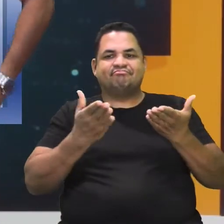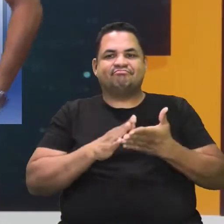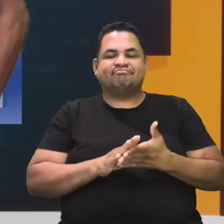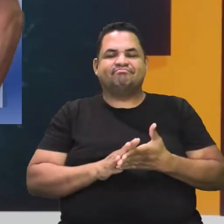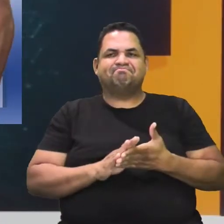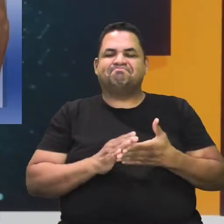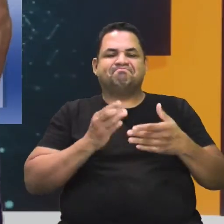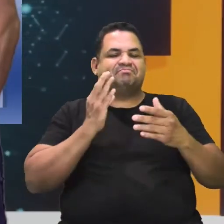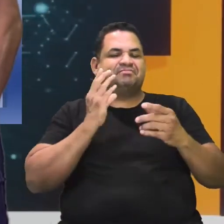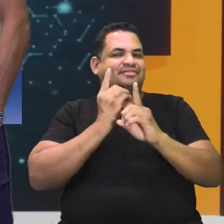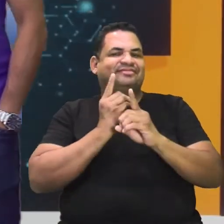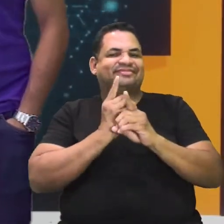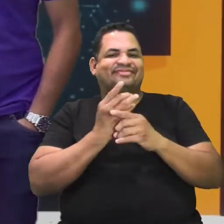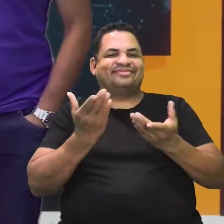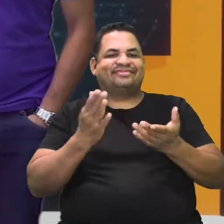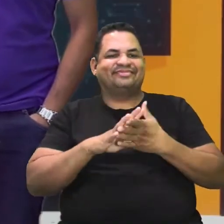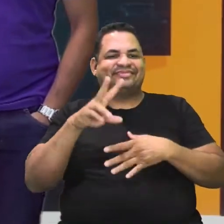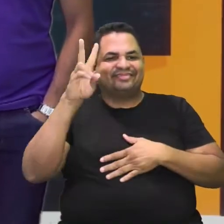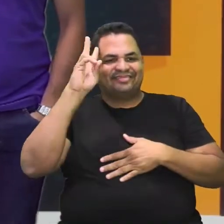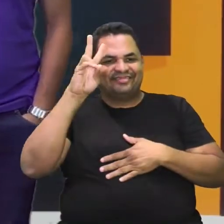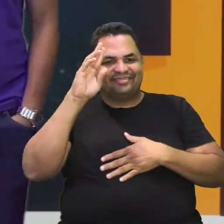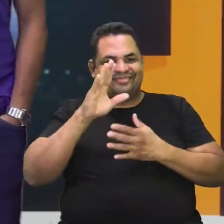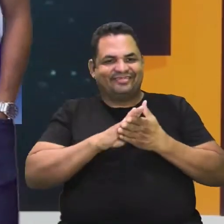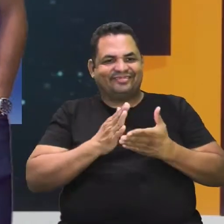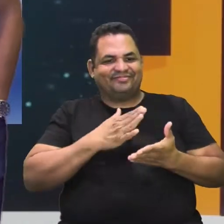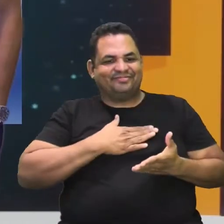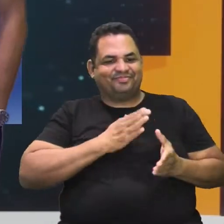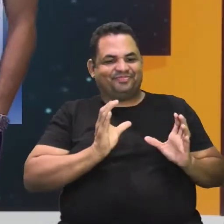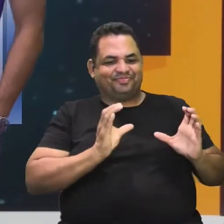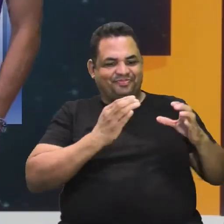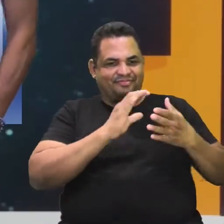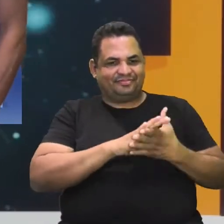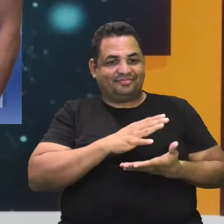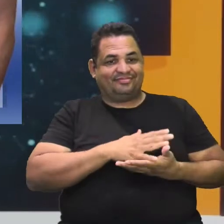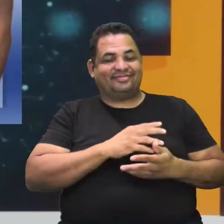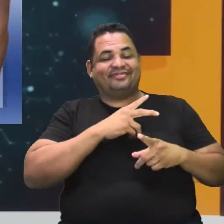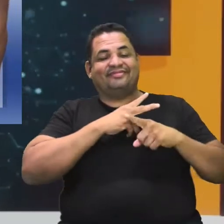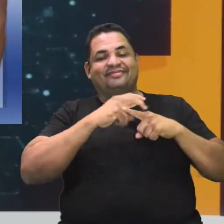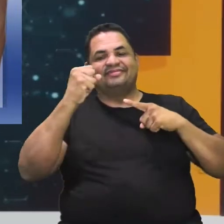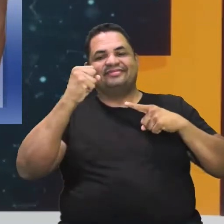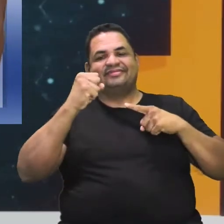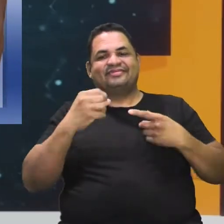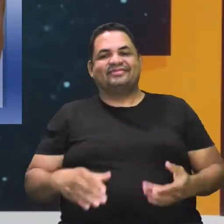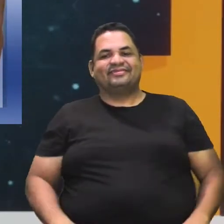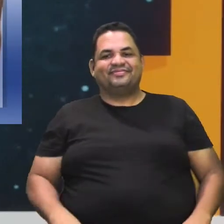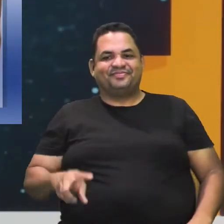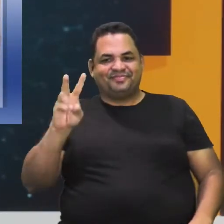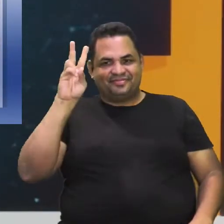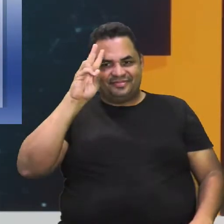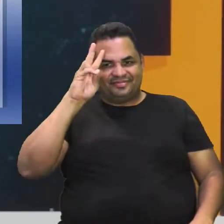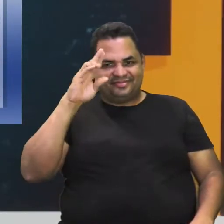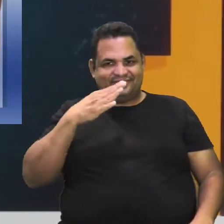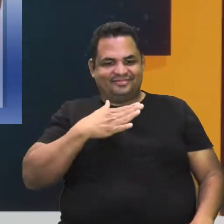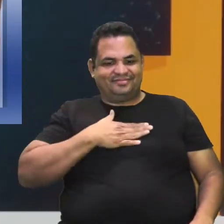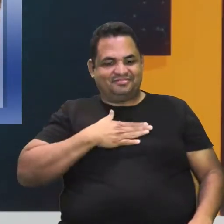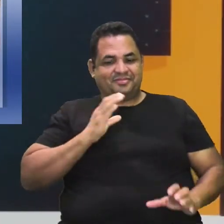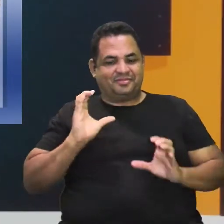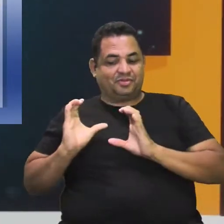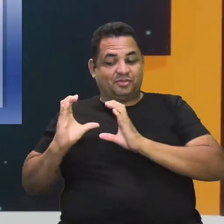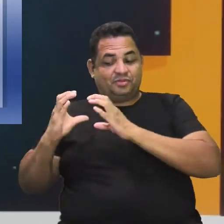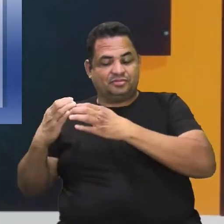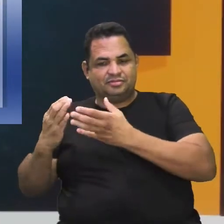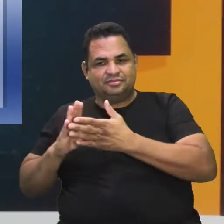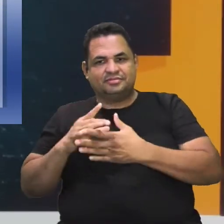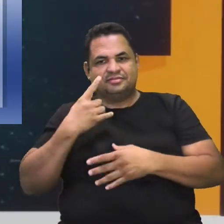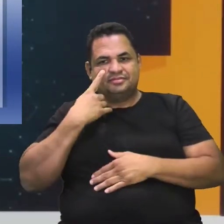era. E isso aí. Só relembrando que a minha equipe ganhou, né? Só para dar uma lembradinha. E só para lembrar que a minha equipe, se